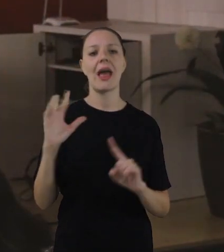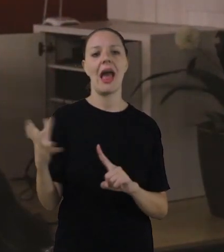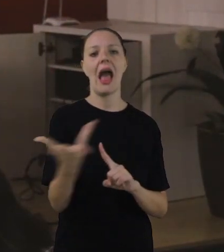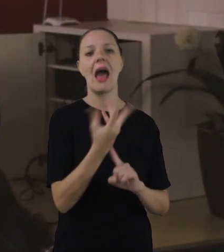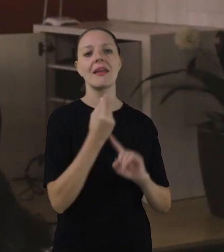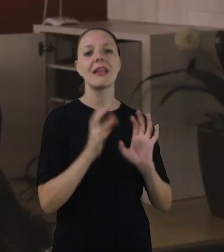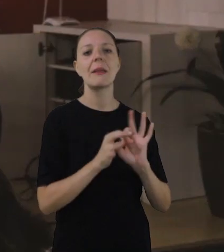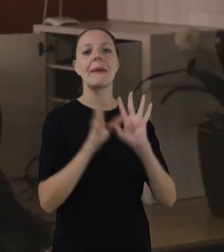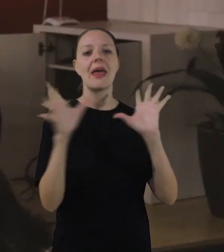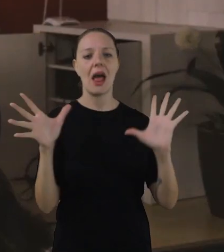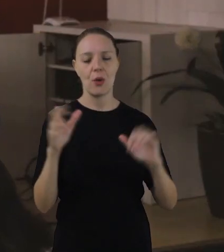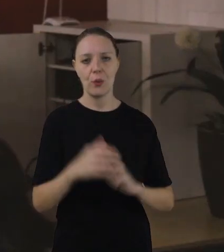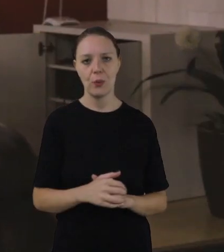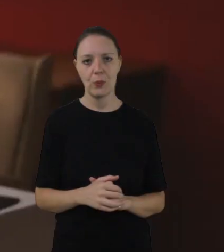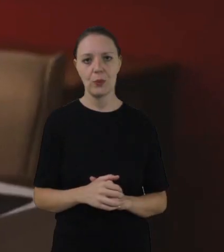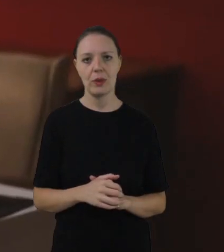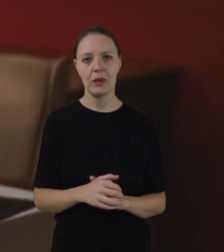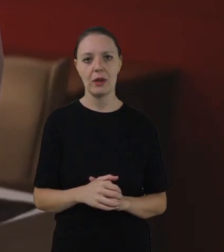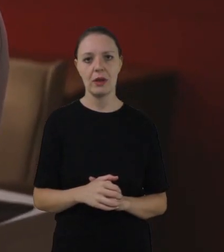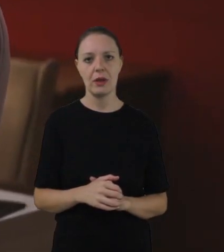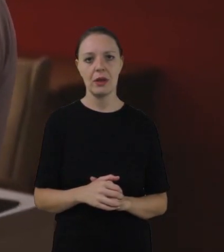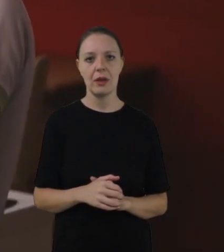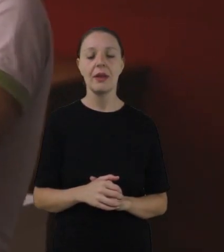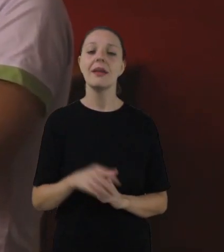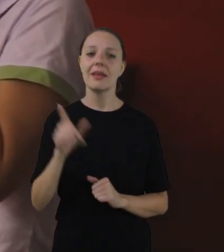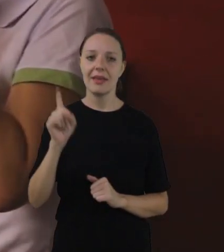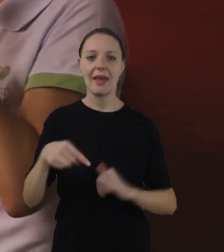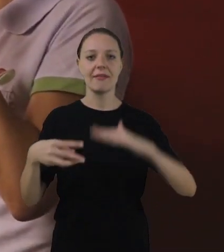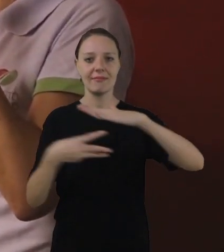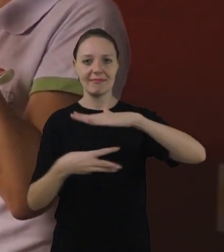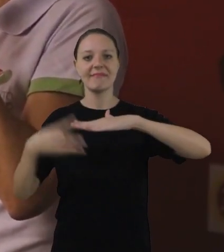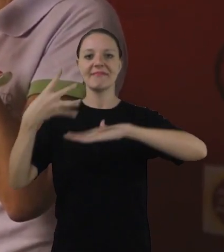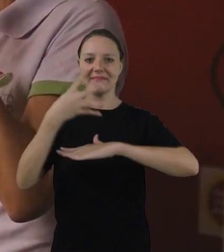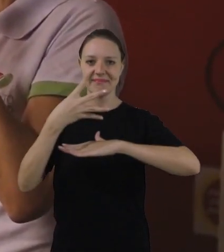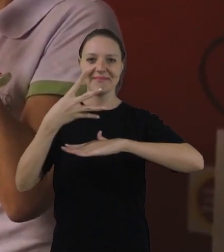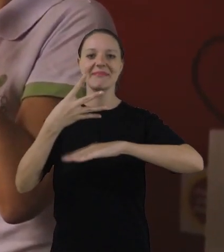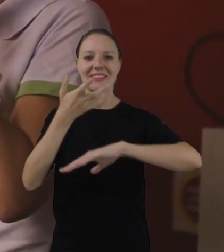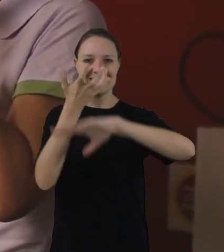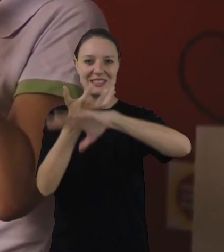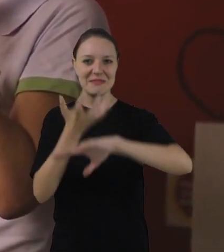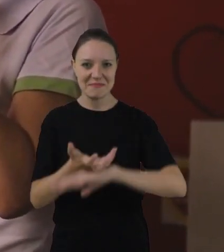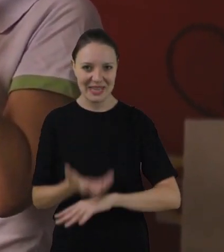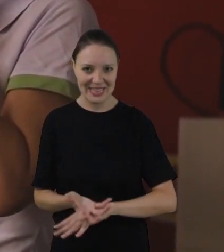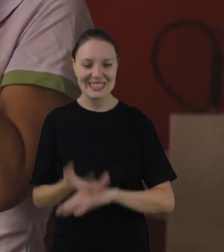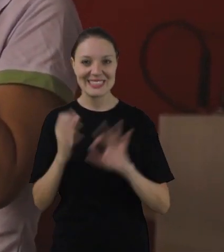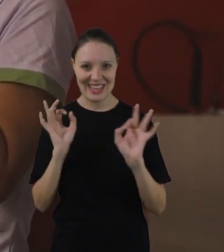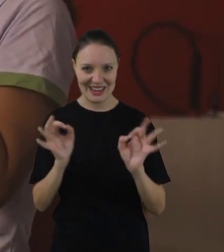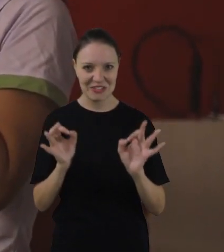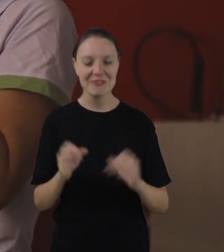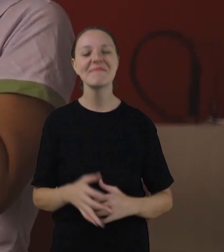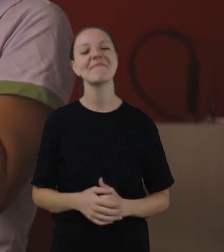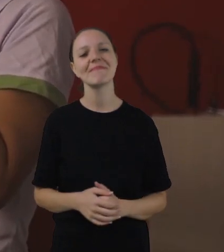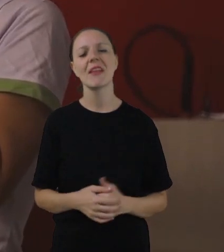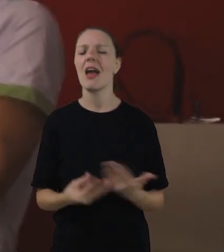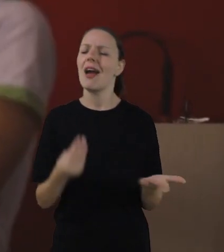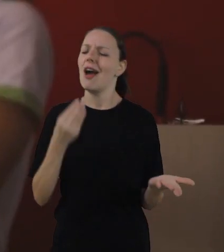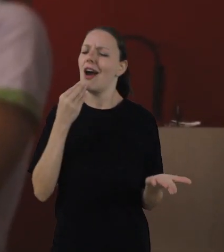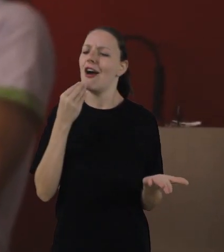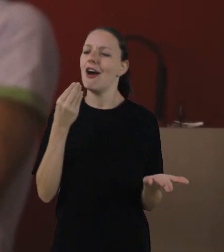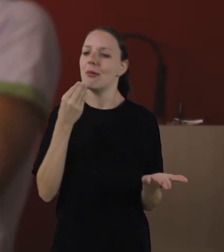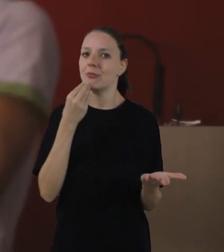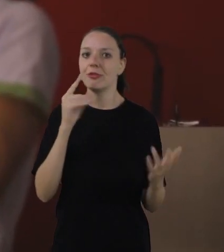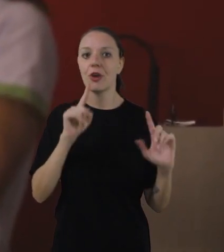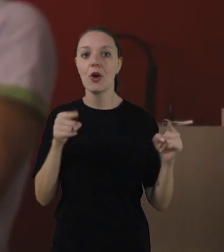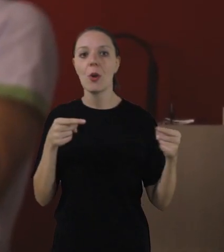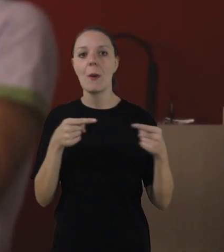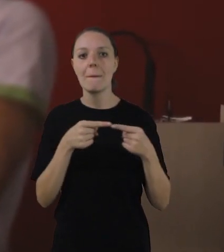falam. Daí, quando se refere a artes liberais, é trivium e quadrivium. E elas estão, claro, elas atendem